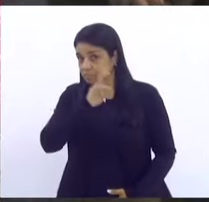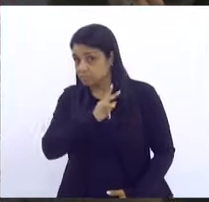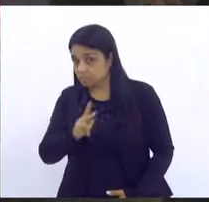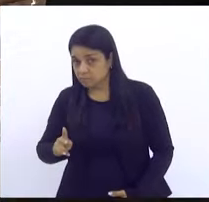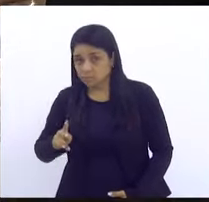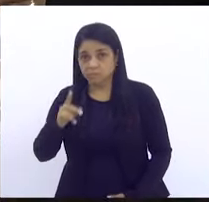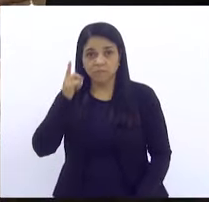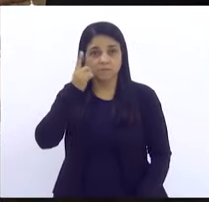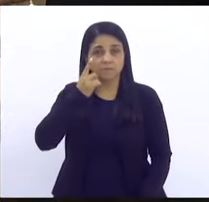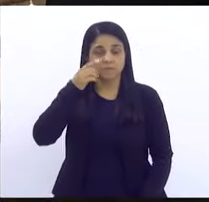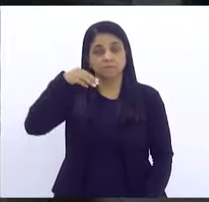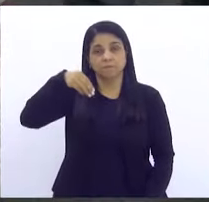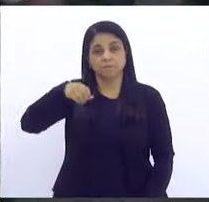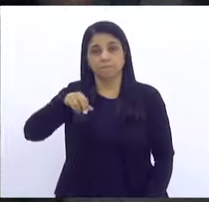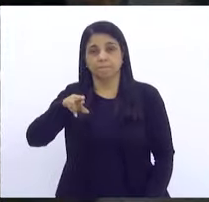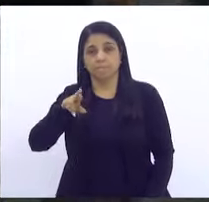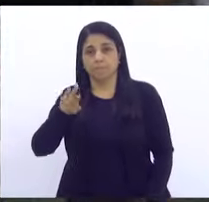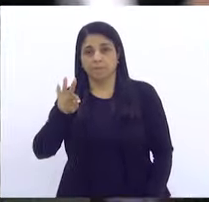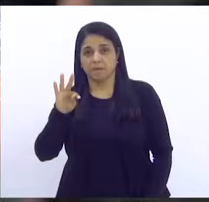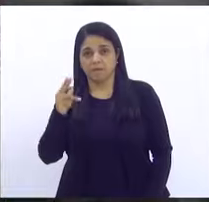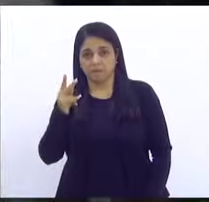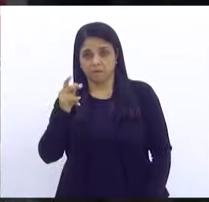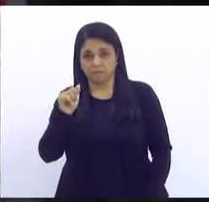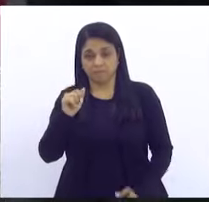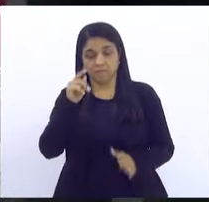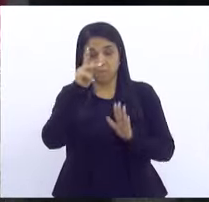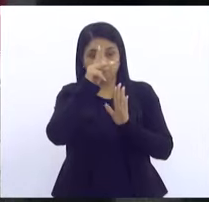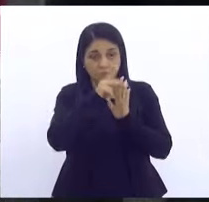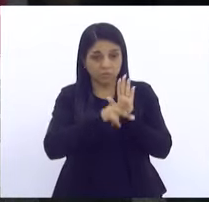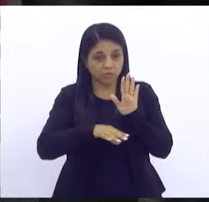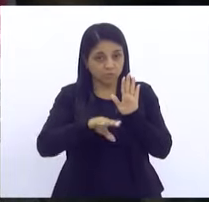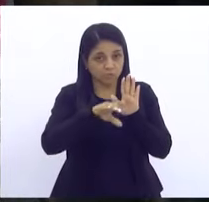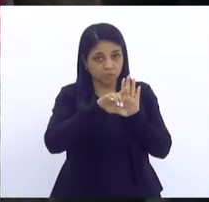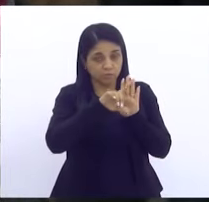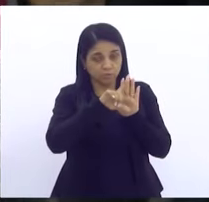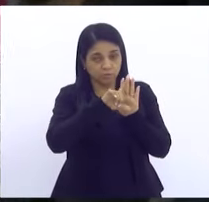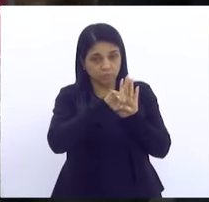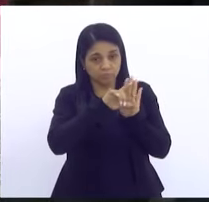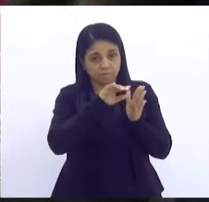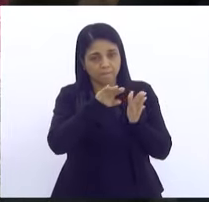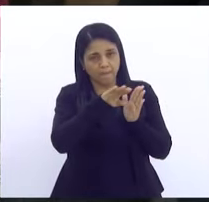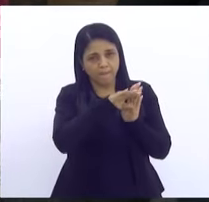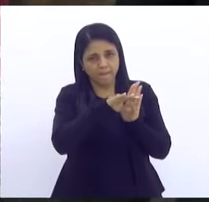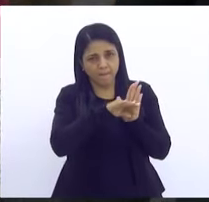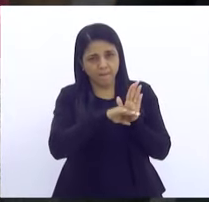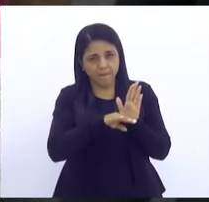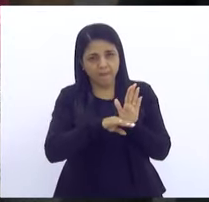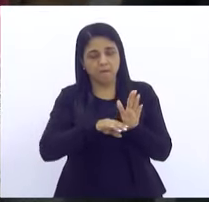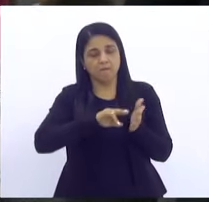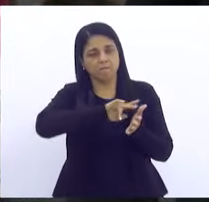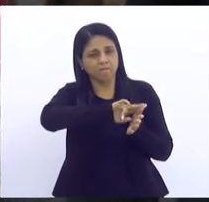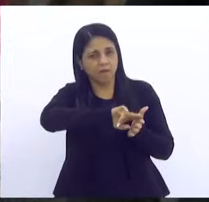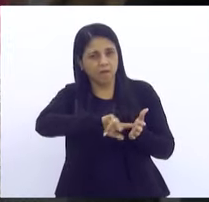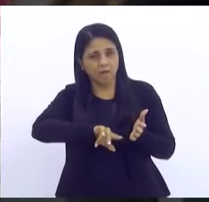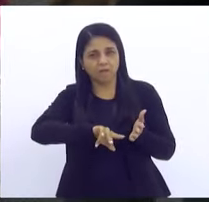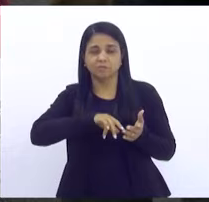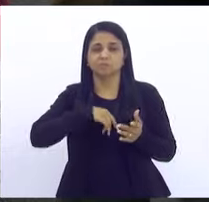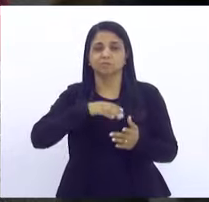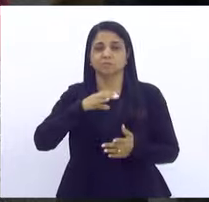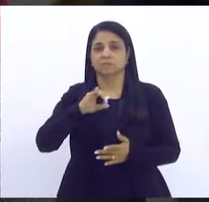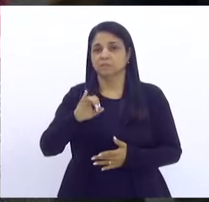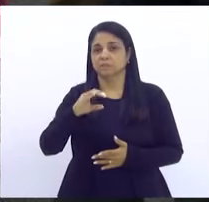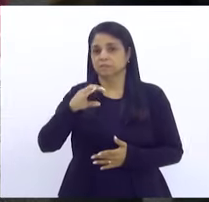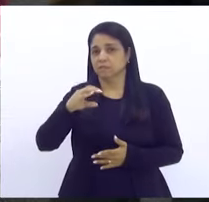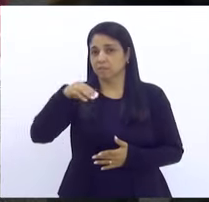Deputada Marta Rocha. Nós vamos entrar agora em vários projetos sobre a questão do ICMS. Então, ao final de todos,